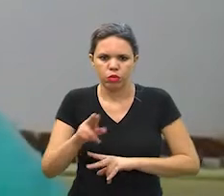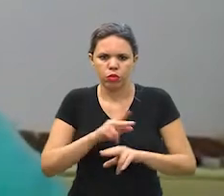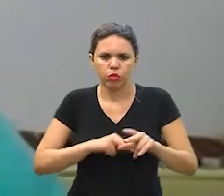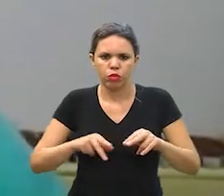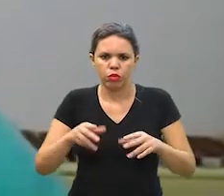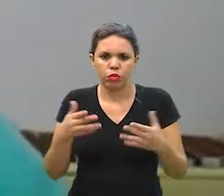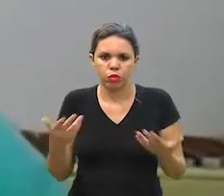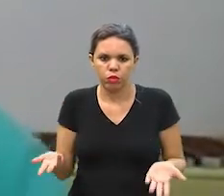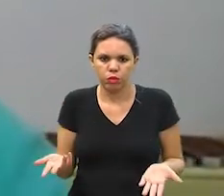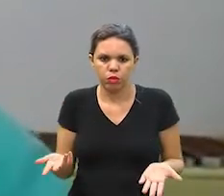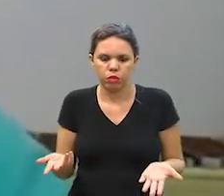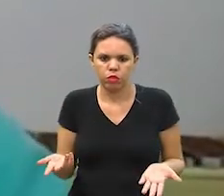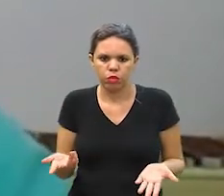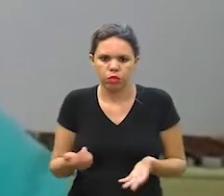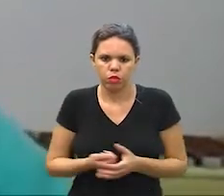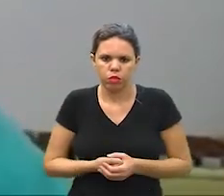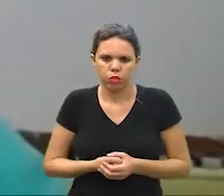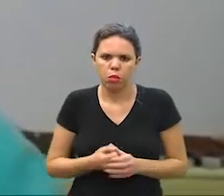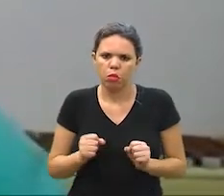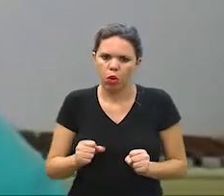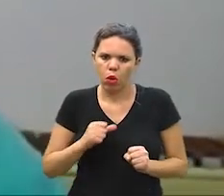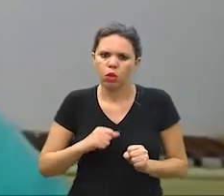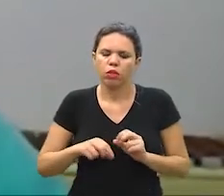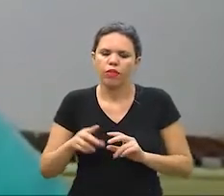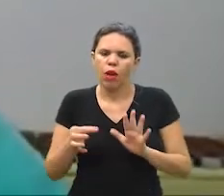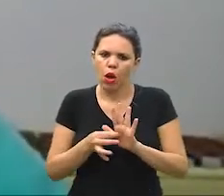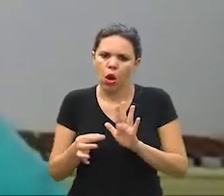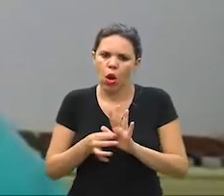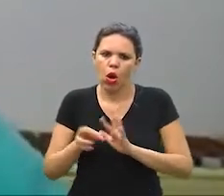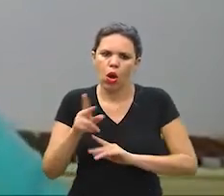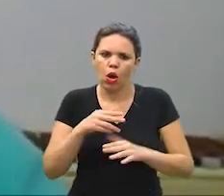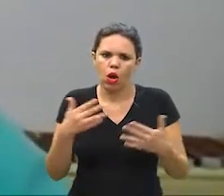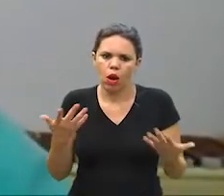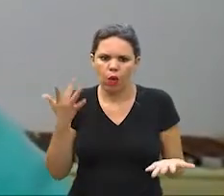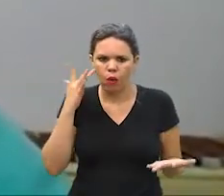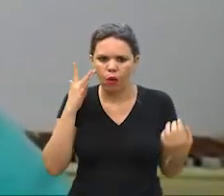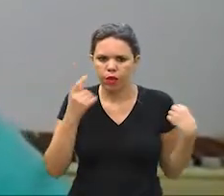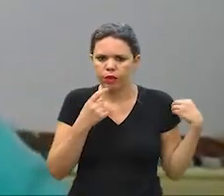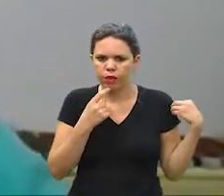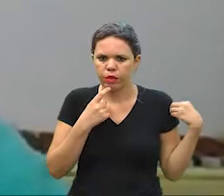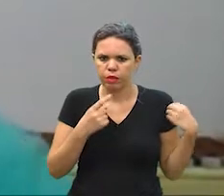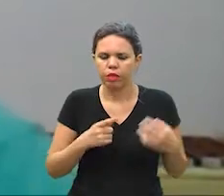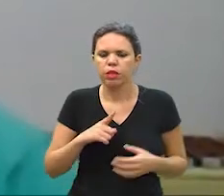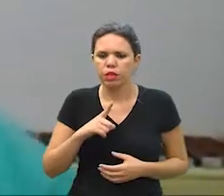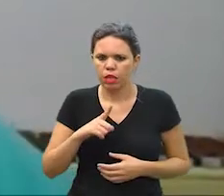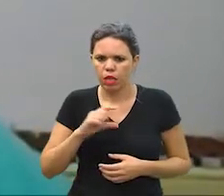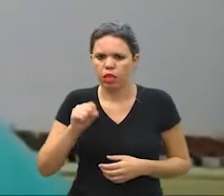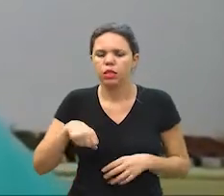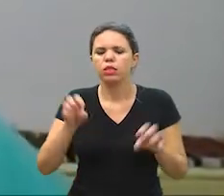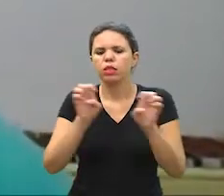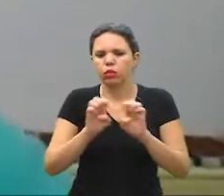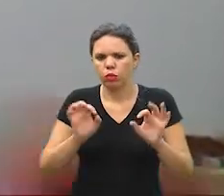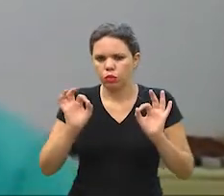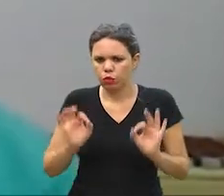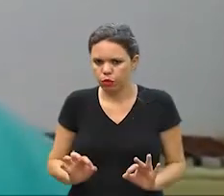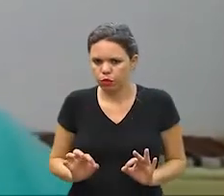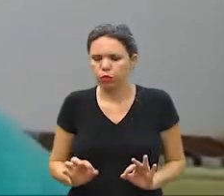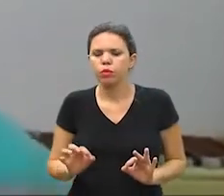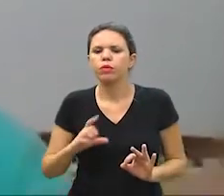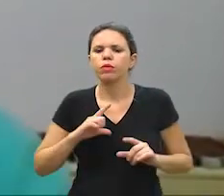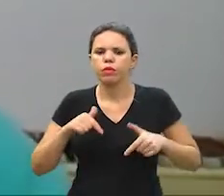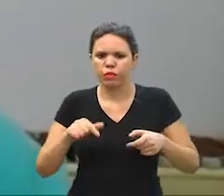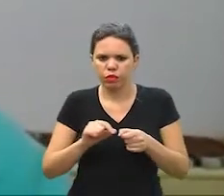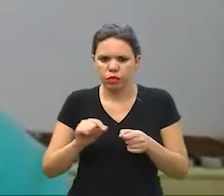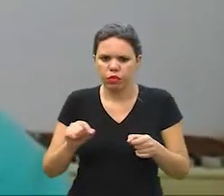diverso, entende? Para que possa ter vários olhares, entende? Eu acho que Campinas tem, sim, uma estrutura, tem